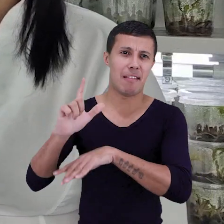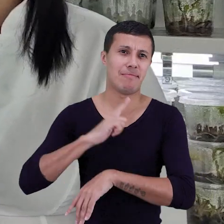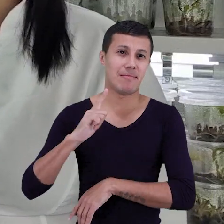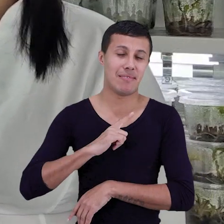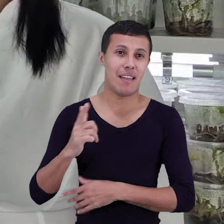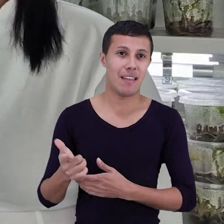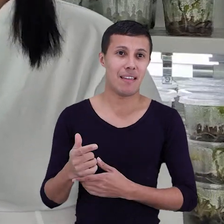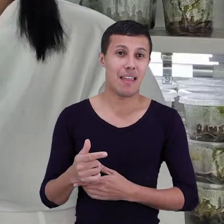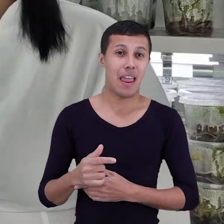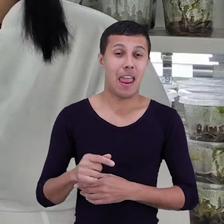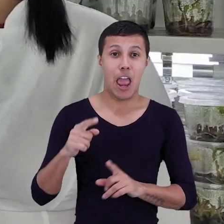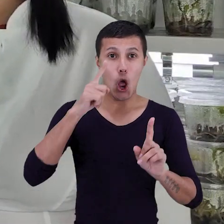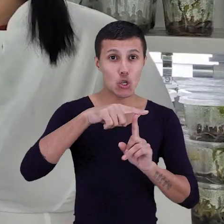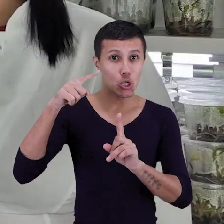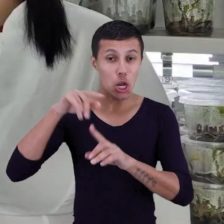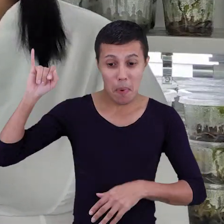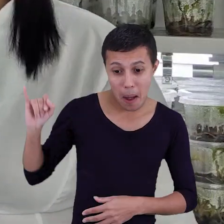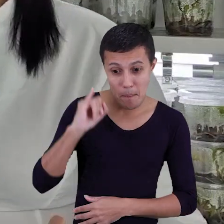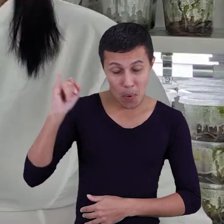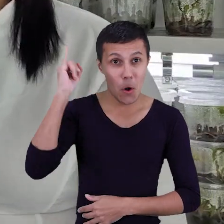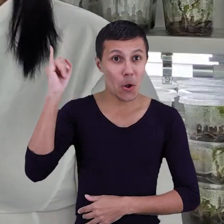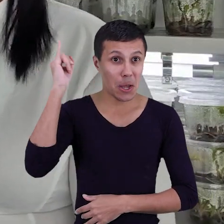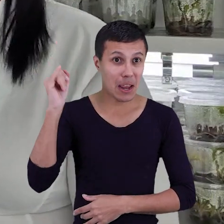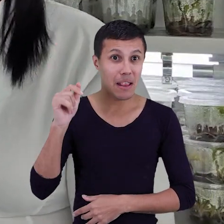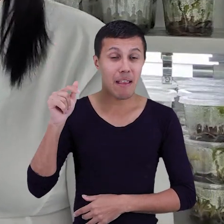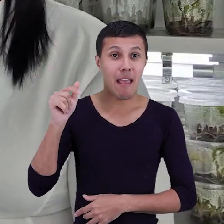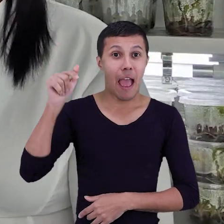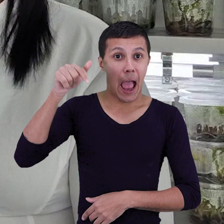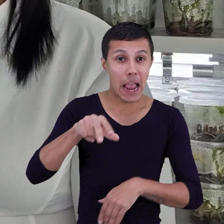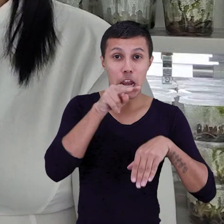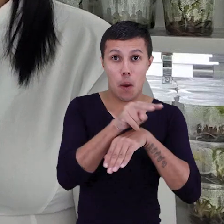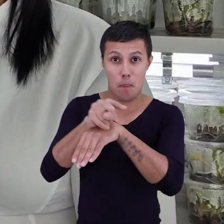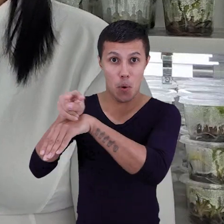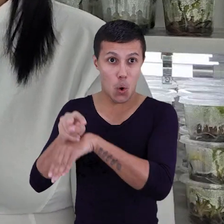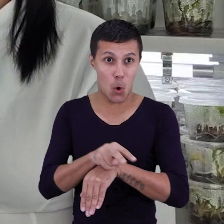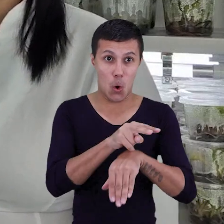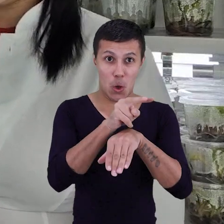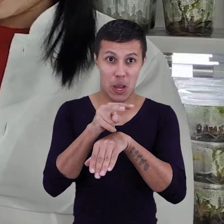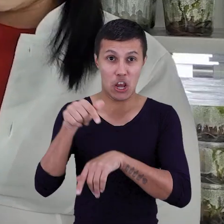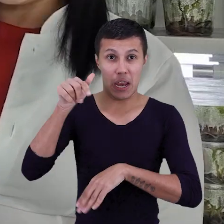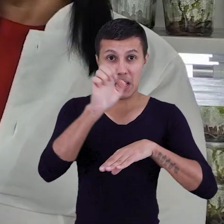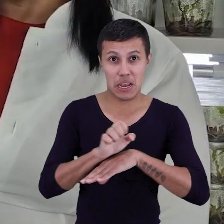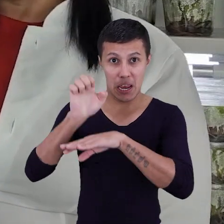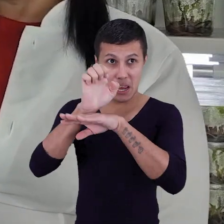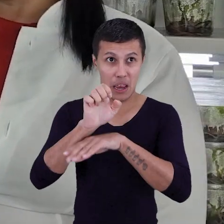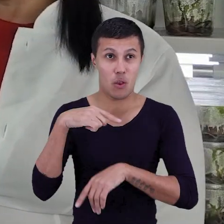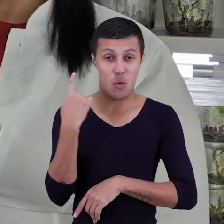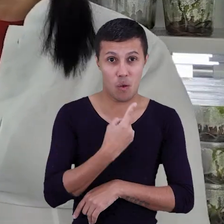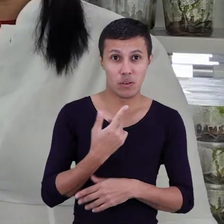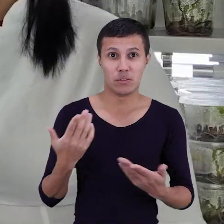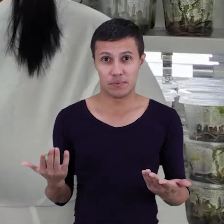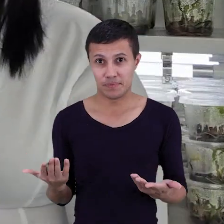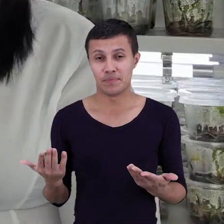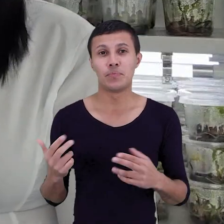das espécies de maior importância aqui. Inclusive ela é protegida, né, uma espécie protegida no nosso estado,